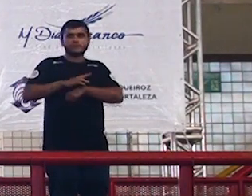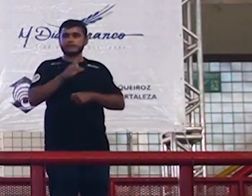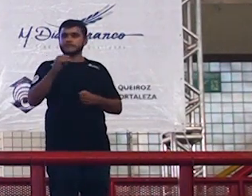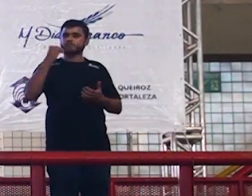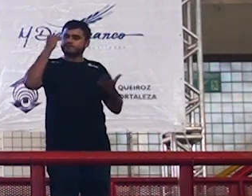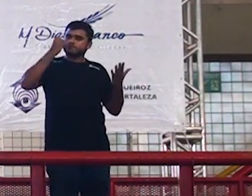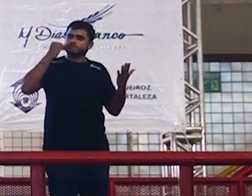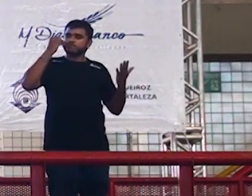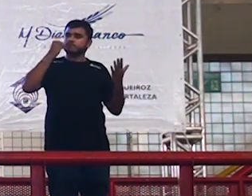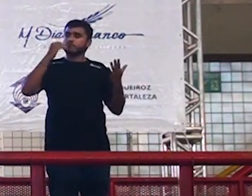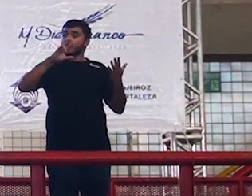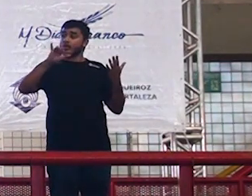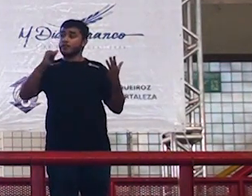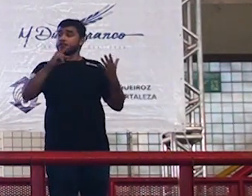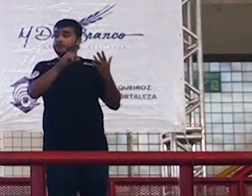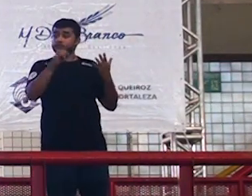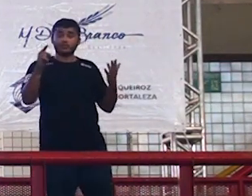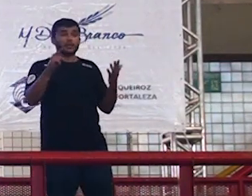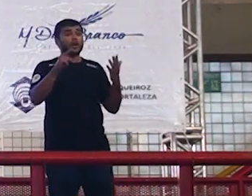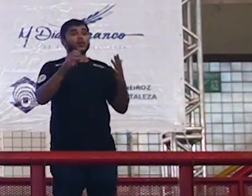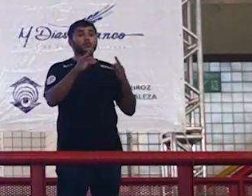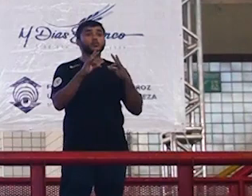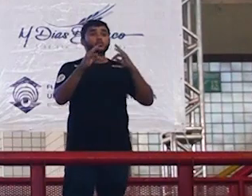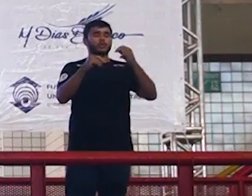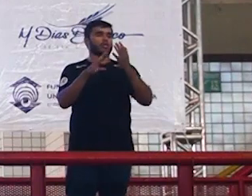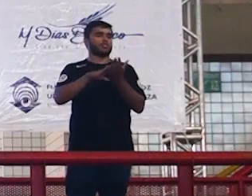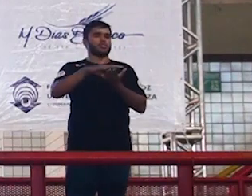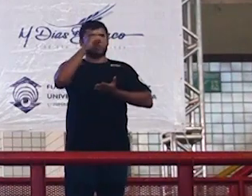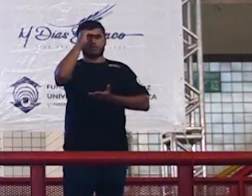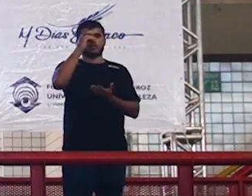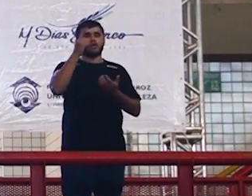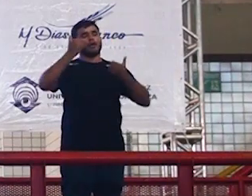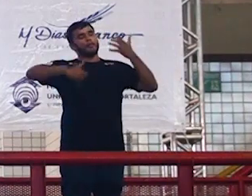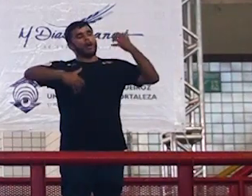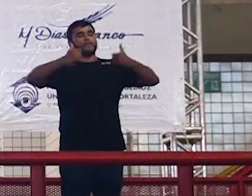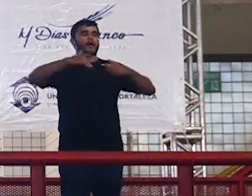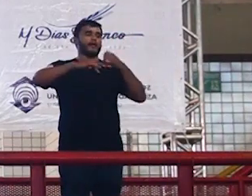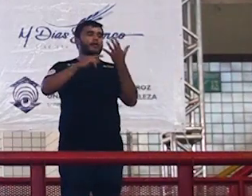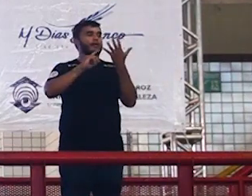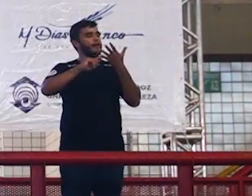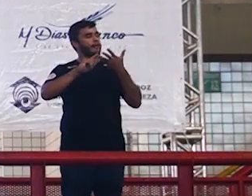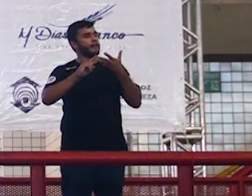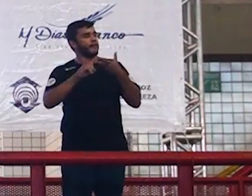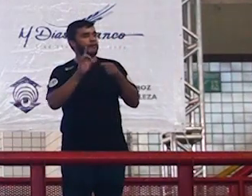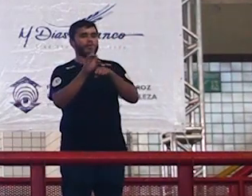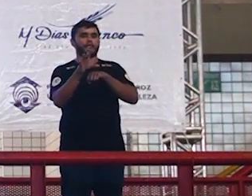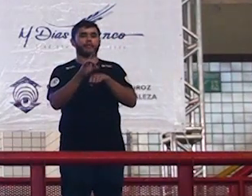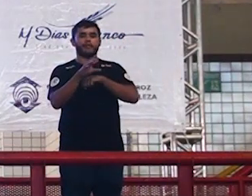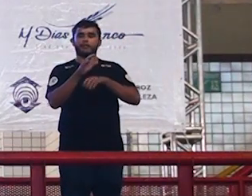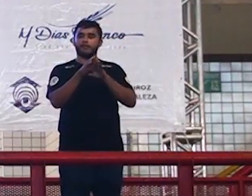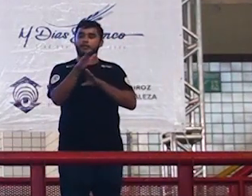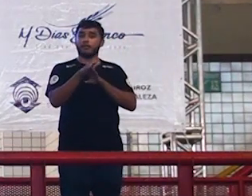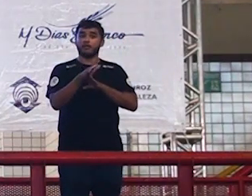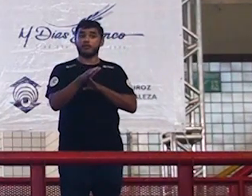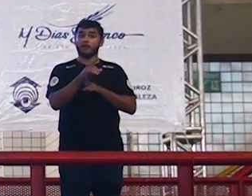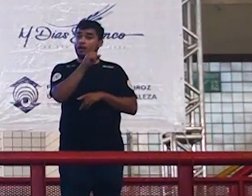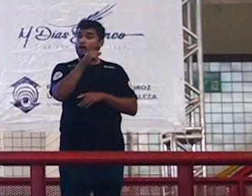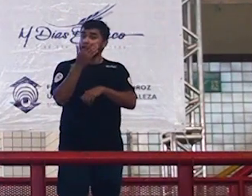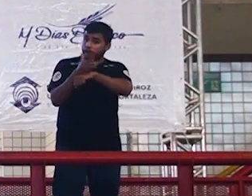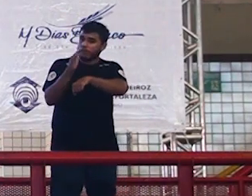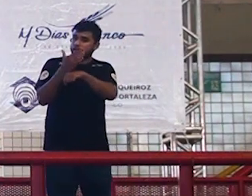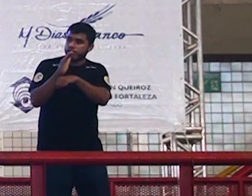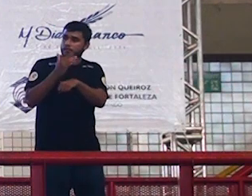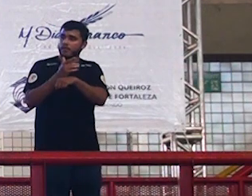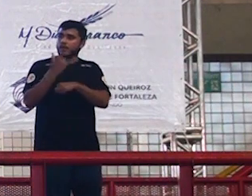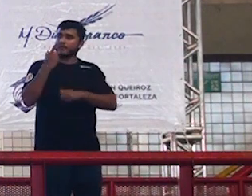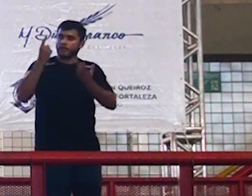parte prática, porque teoria apenas não funciona. Beleza? Lembrando que no final